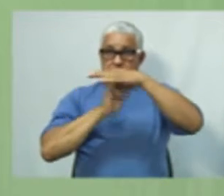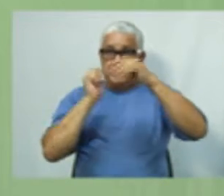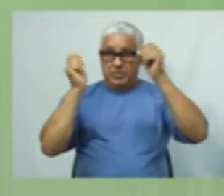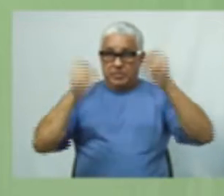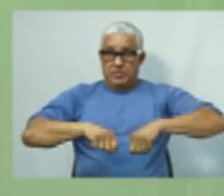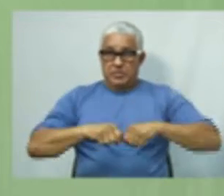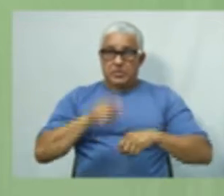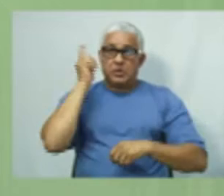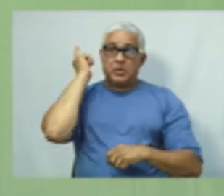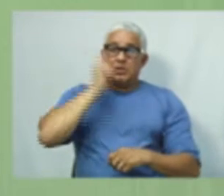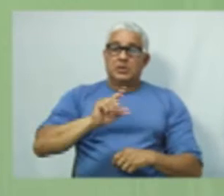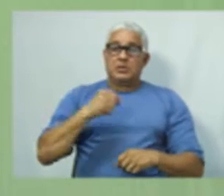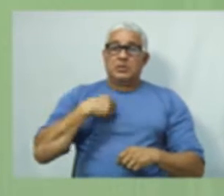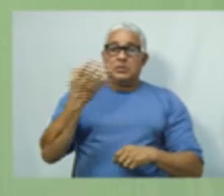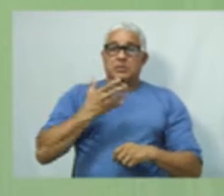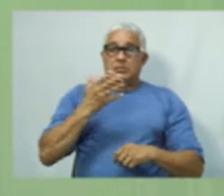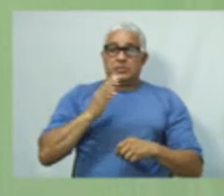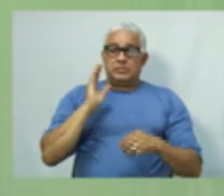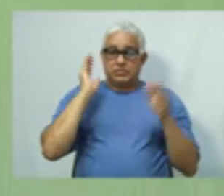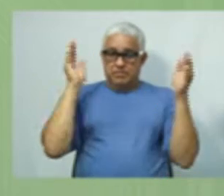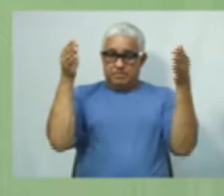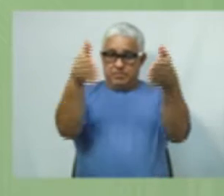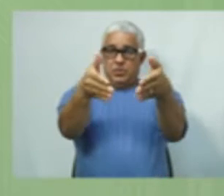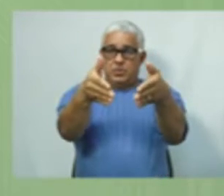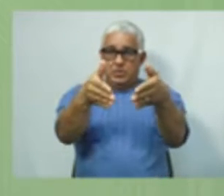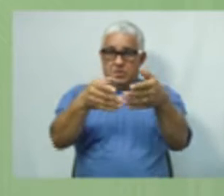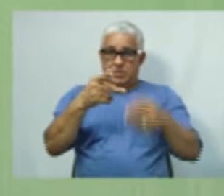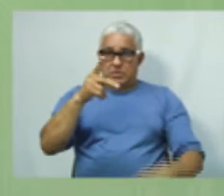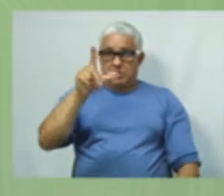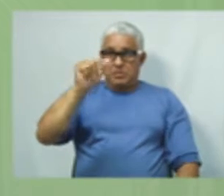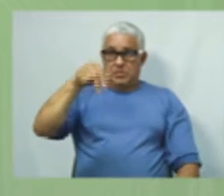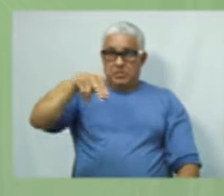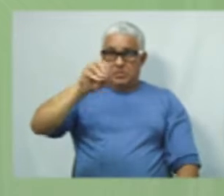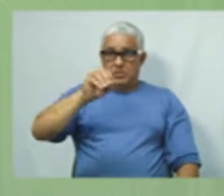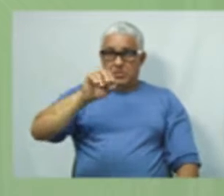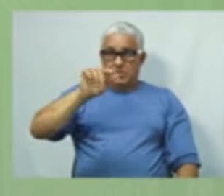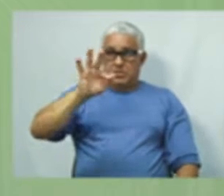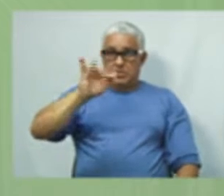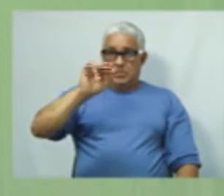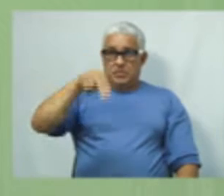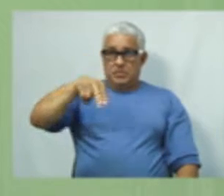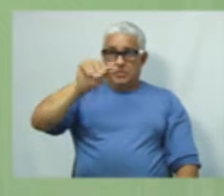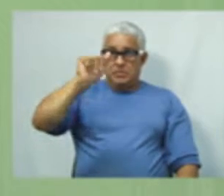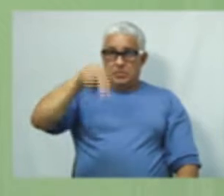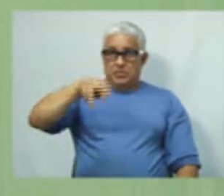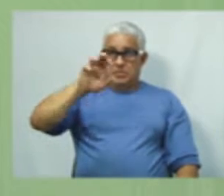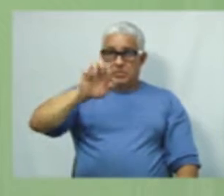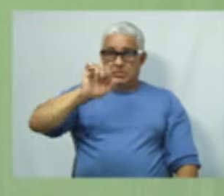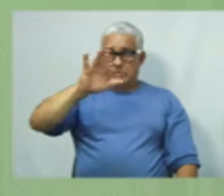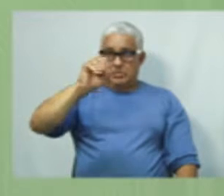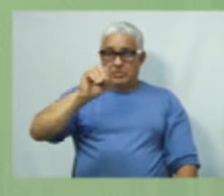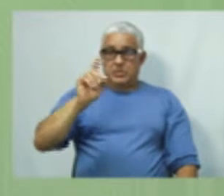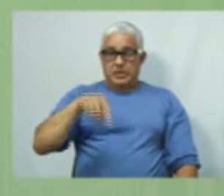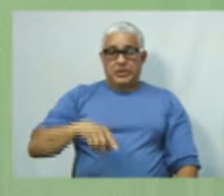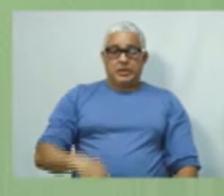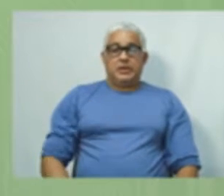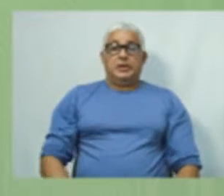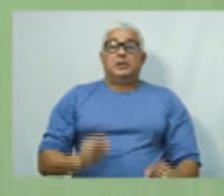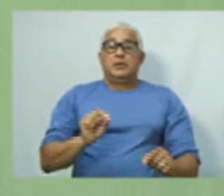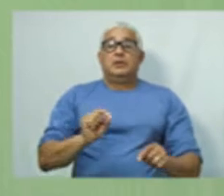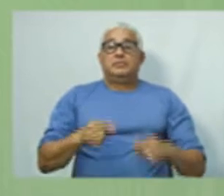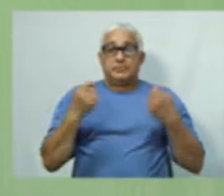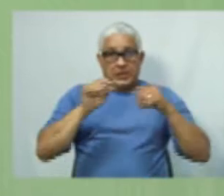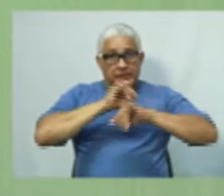alcançar aquilo que eu estabeleci. Um plano financeiro é, portanto, uma declaração do que deve